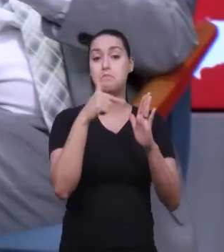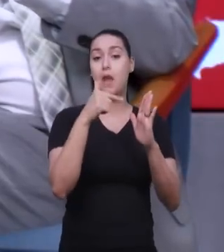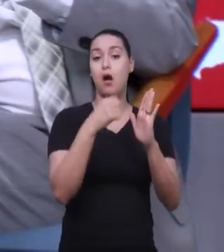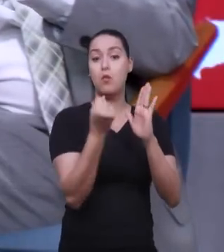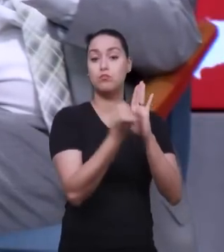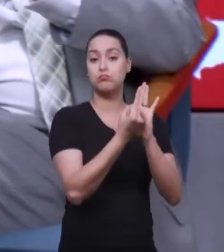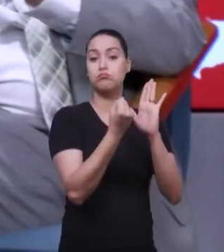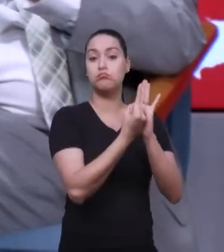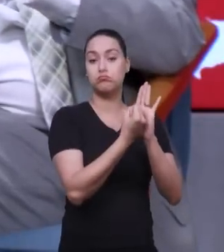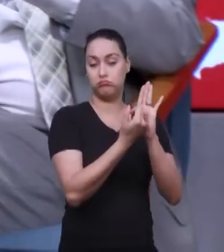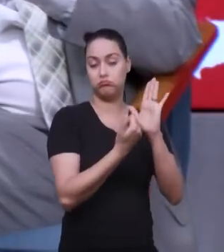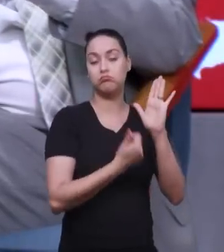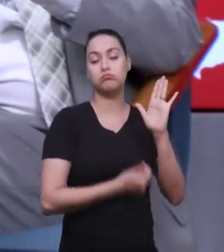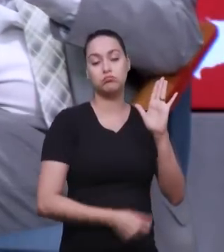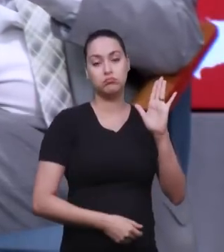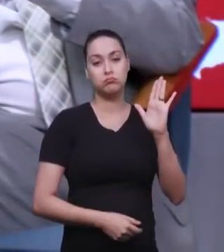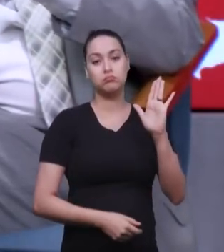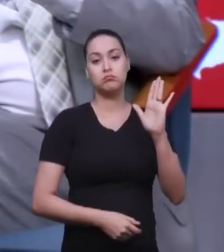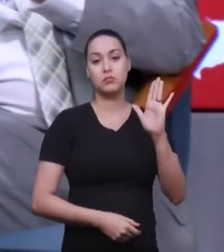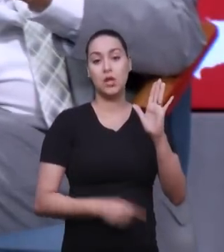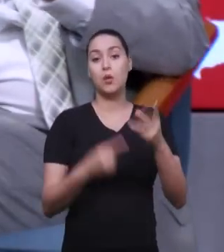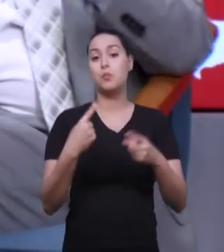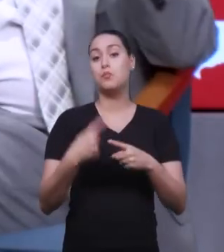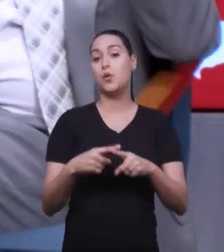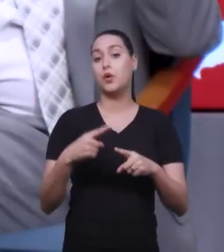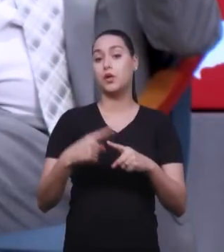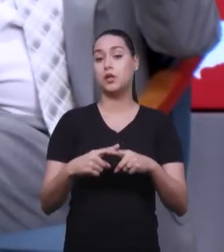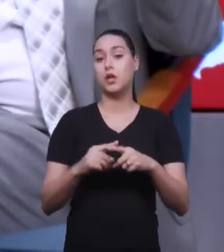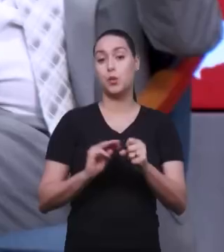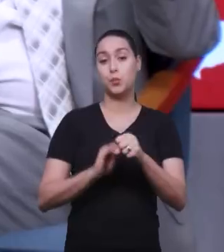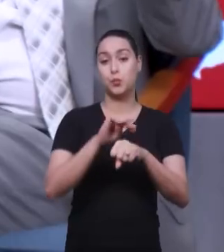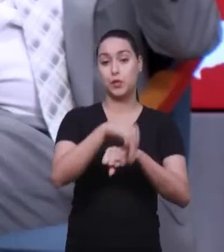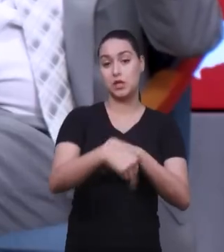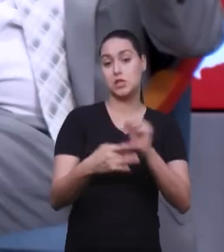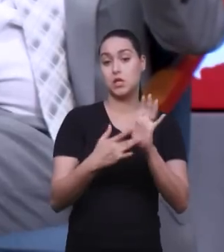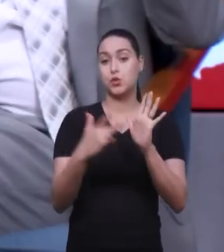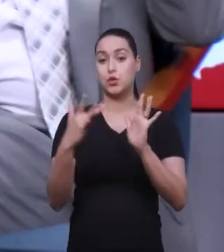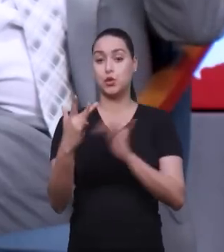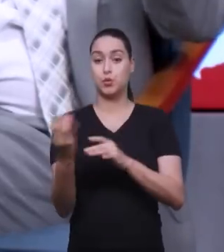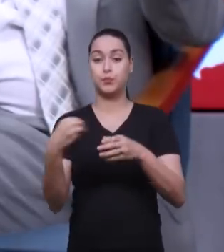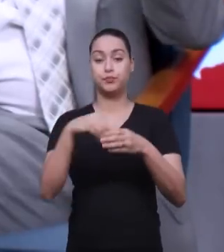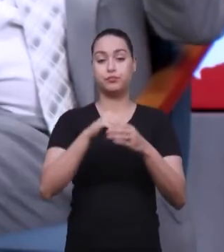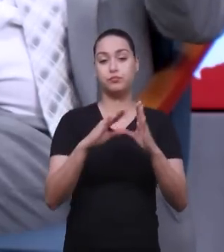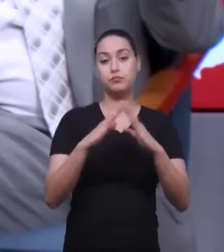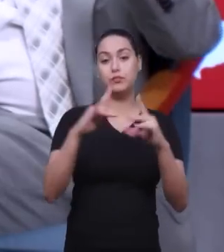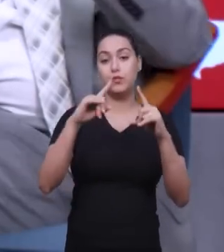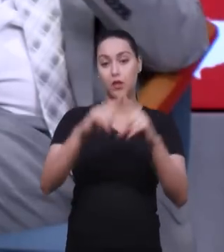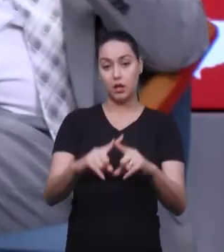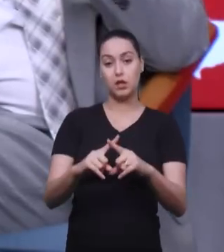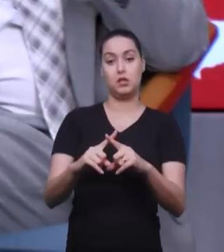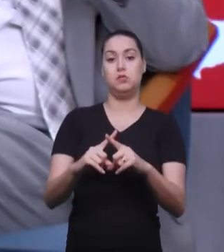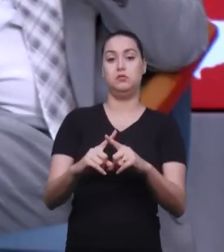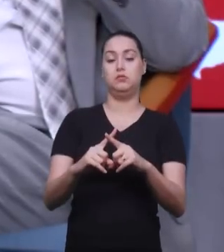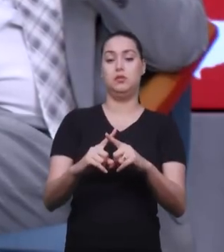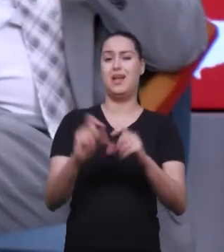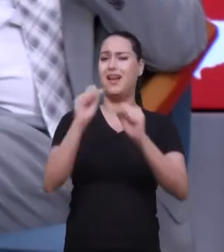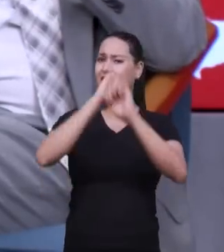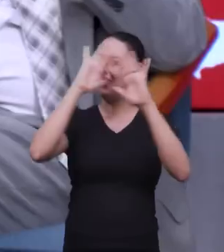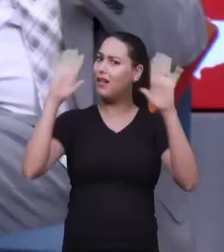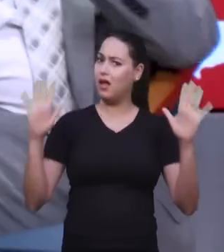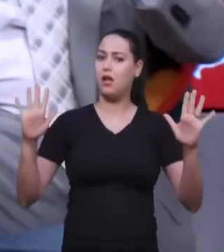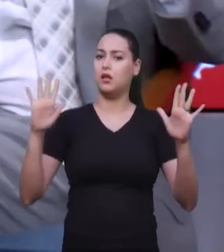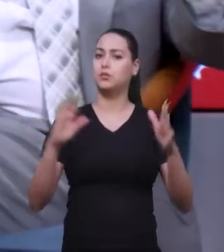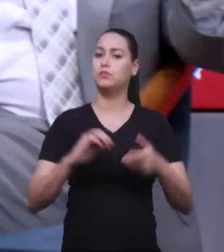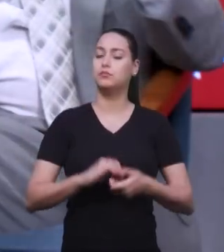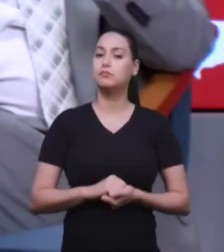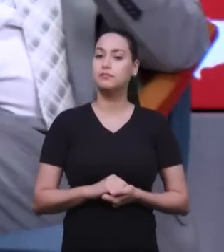apalpa aqui a minha mão. O meu ministério está presente, porque o ministério de Jesus está na vida da igreja. Na vida da